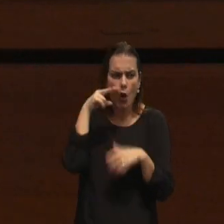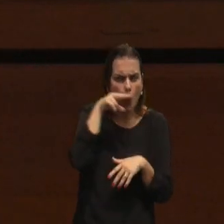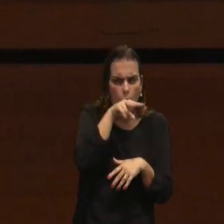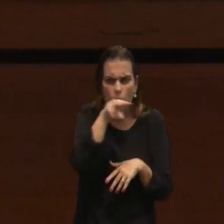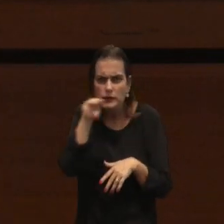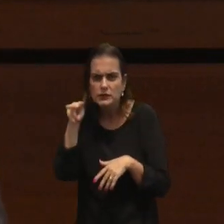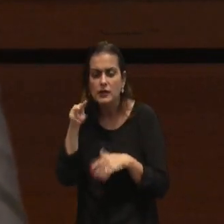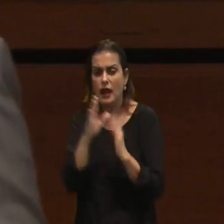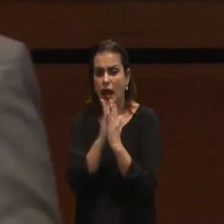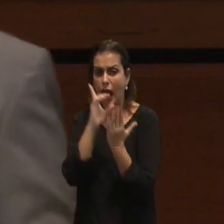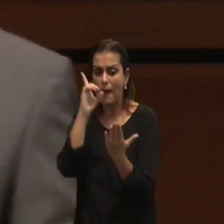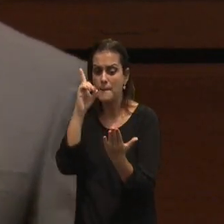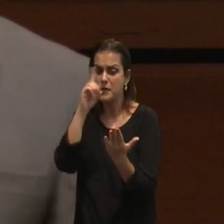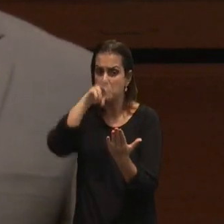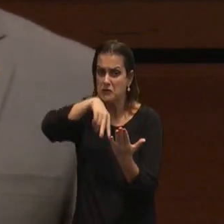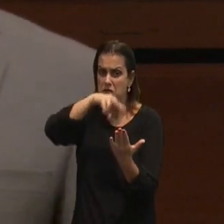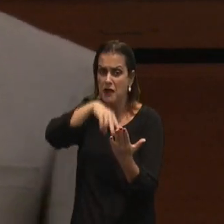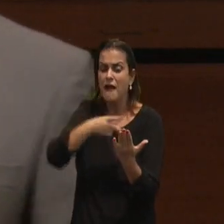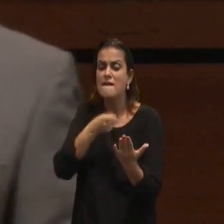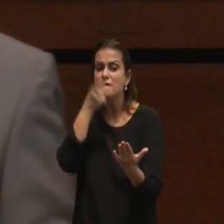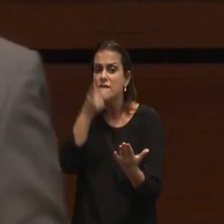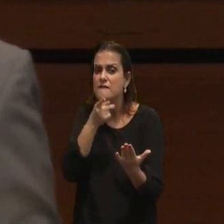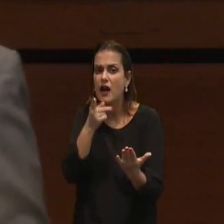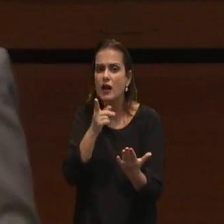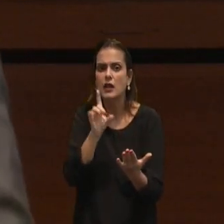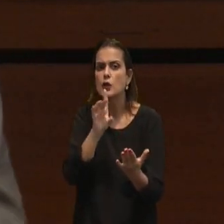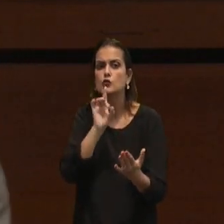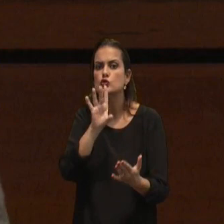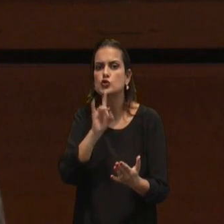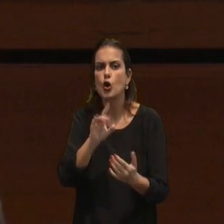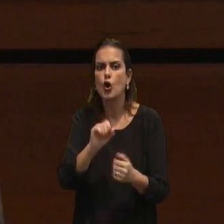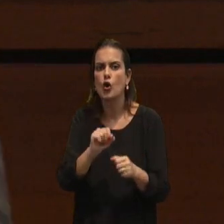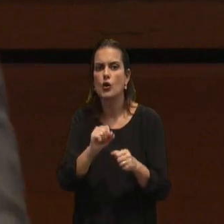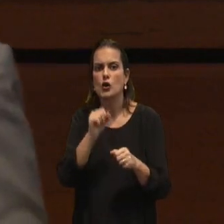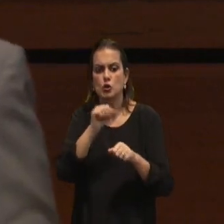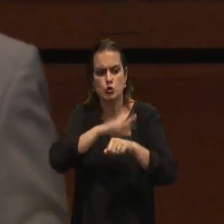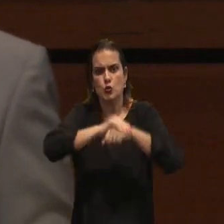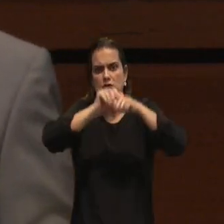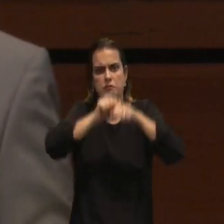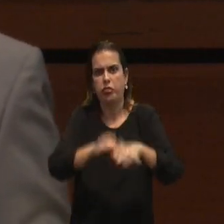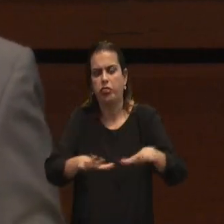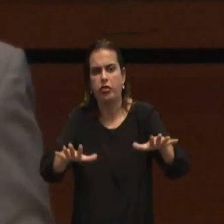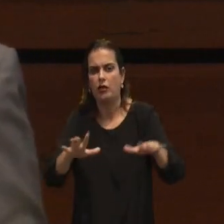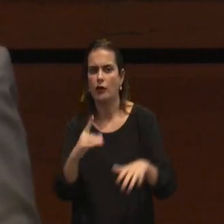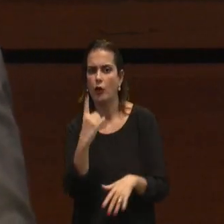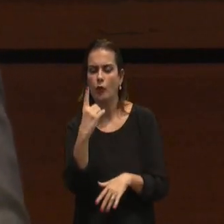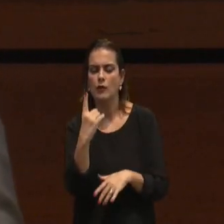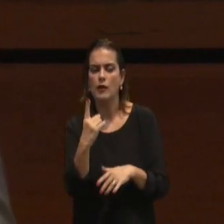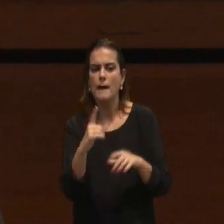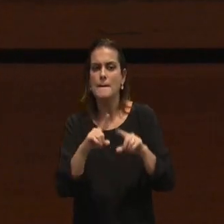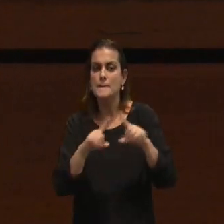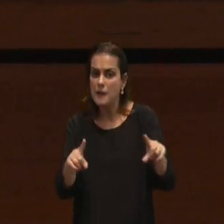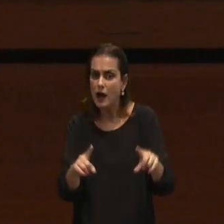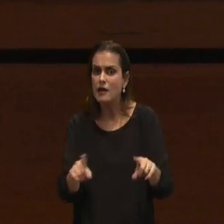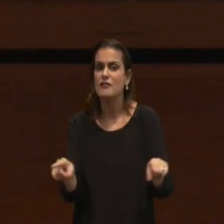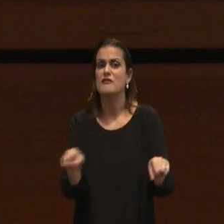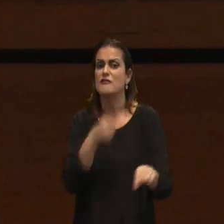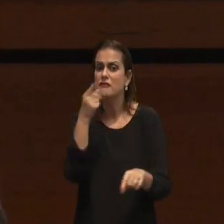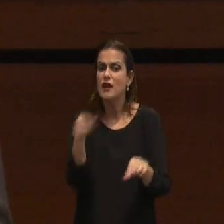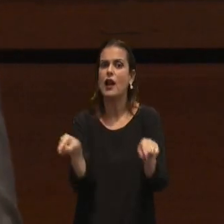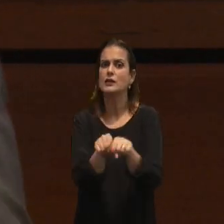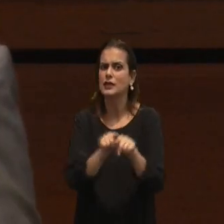dizendo que a Bíblia, ela fala não só desta pandemia que nós estamos vivendo, mas ela também faz referência